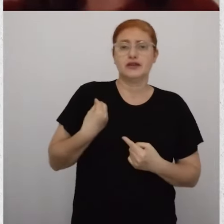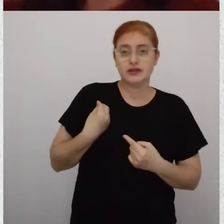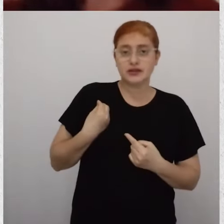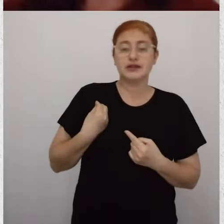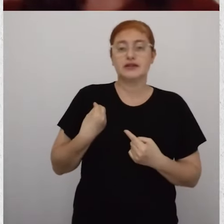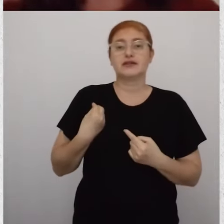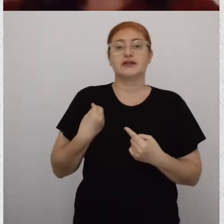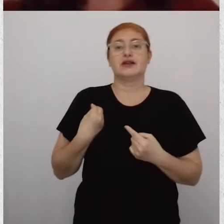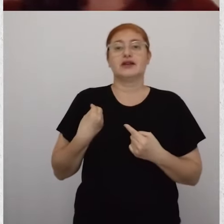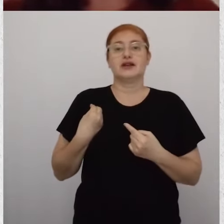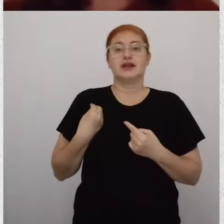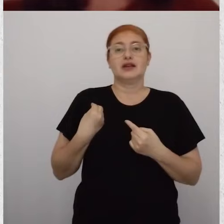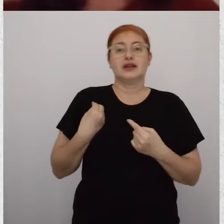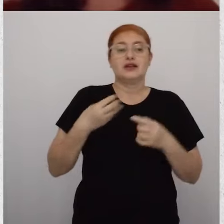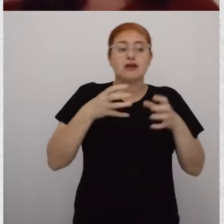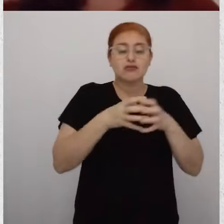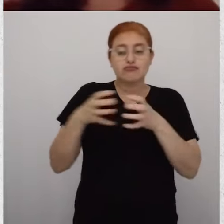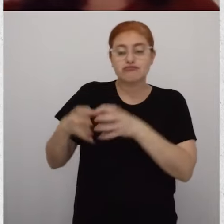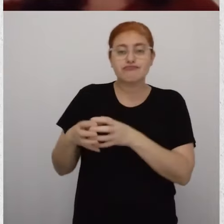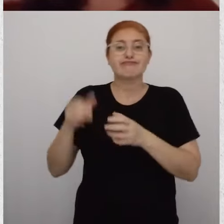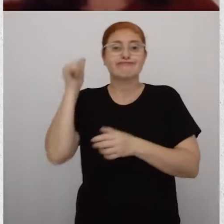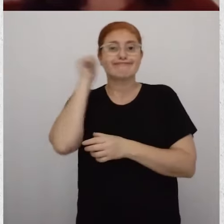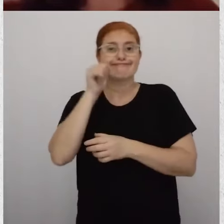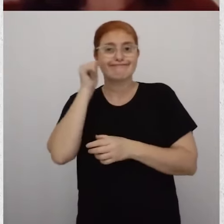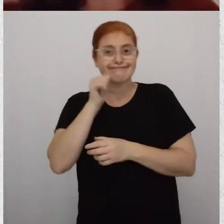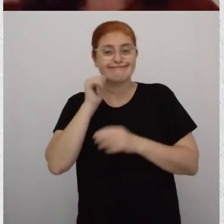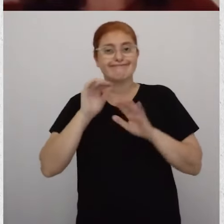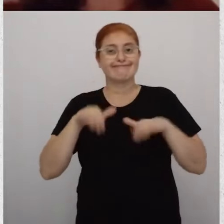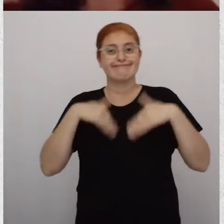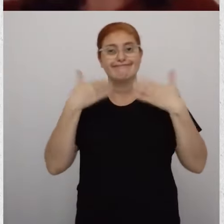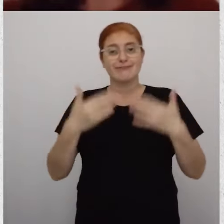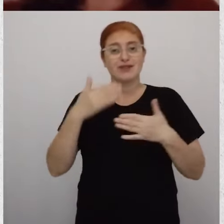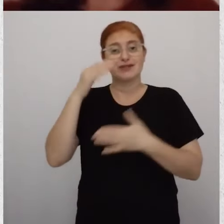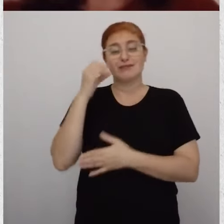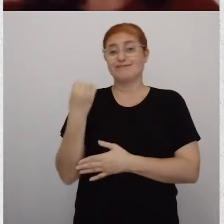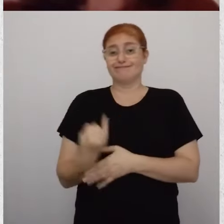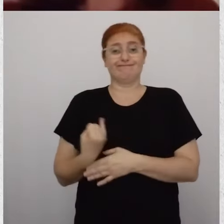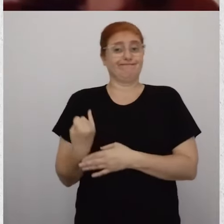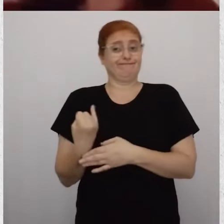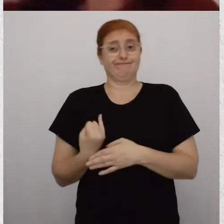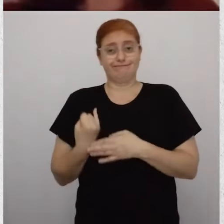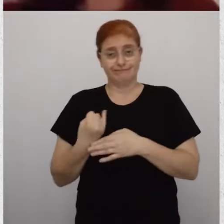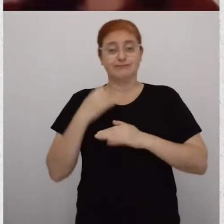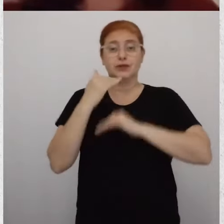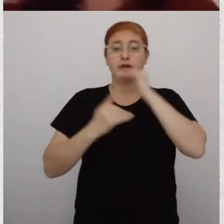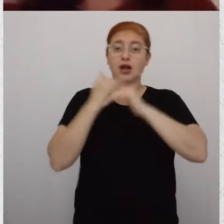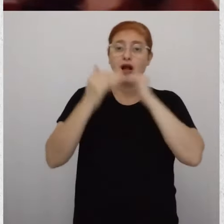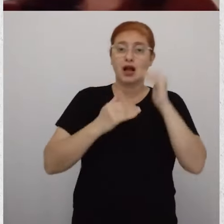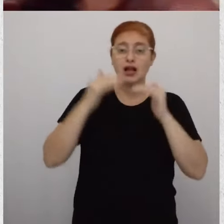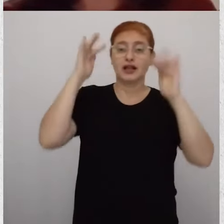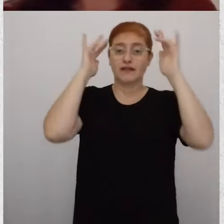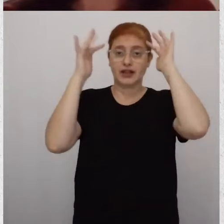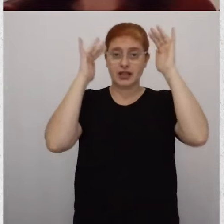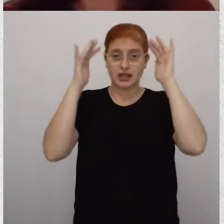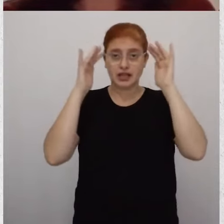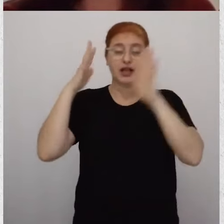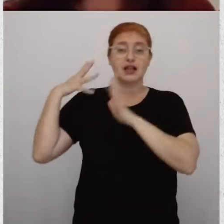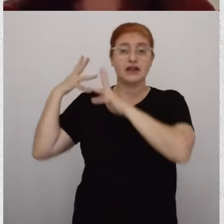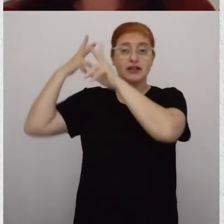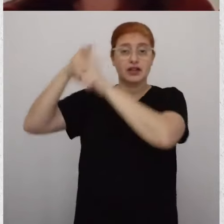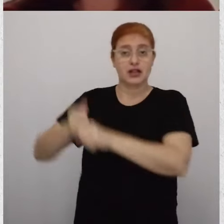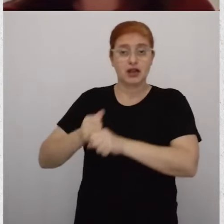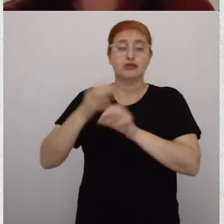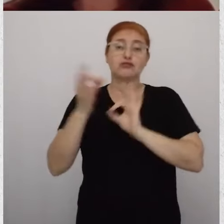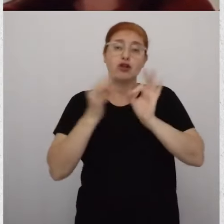mulheres. E aí eu acho que esse encontro isso. com a diferença é fundamental, sabe? Para que o processo de autocrítica e de revisão de um